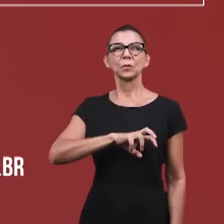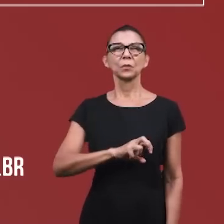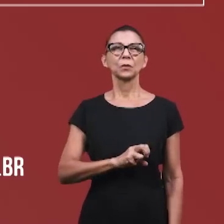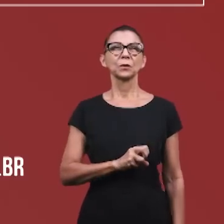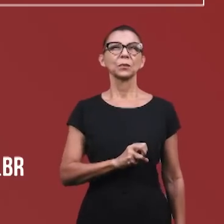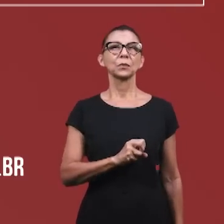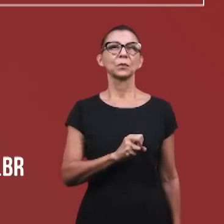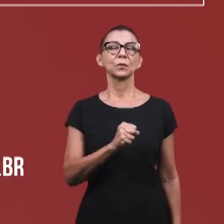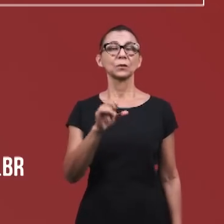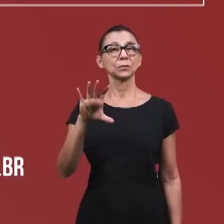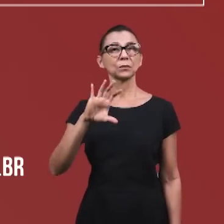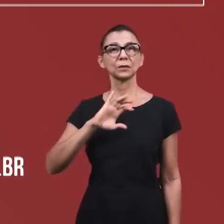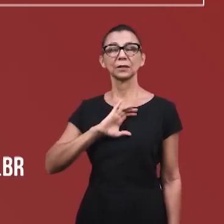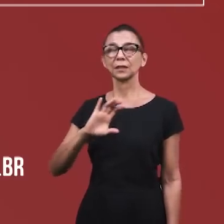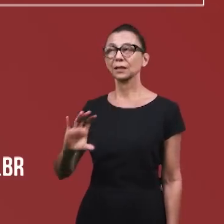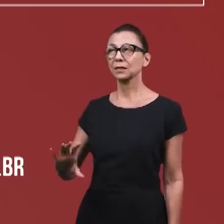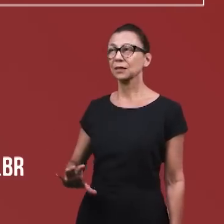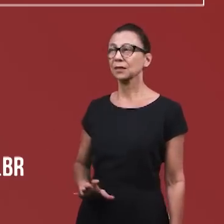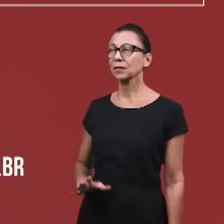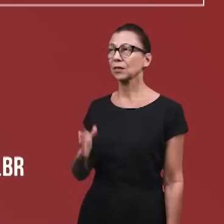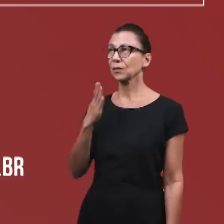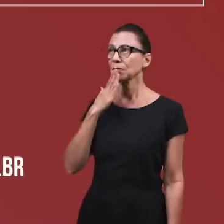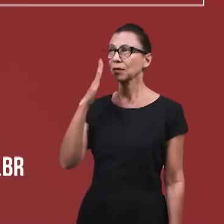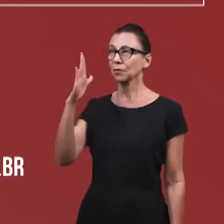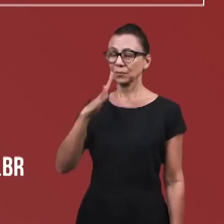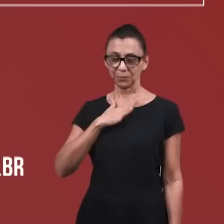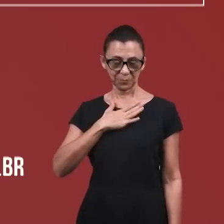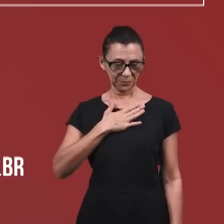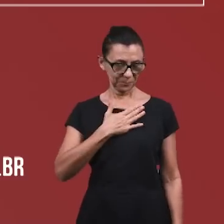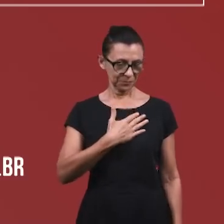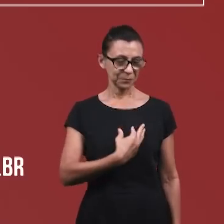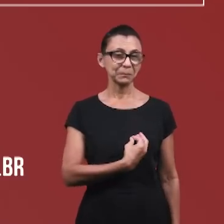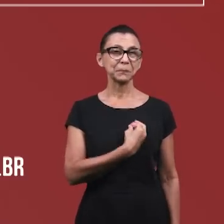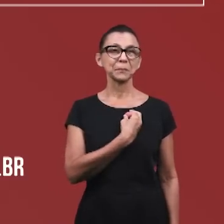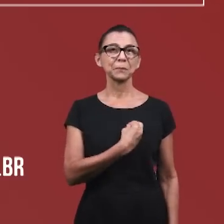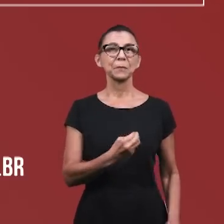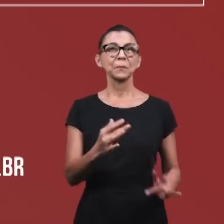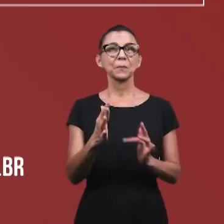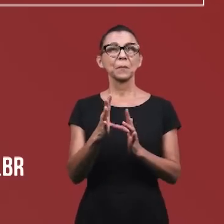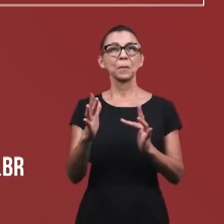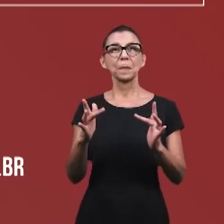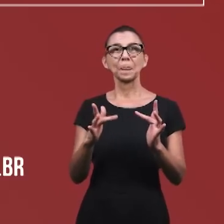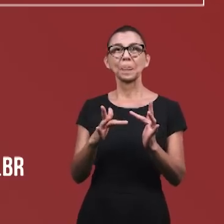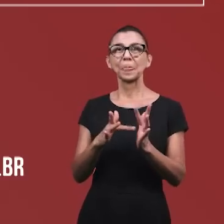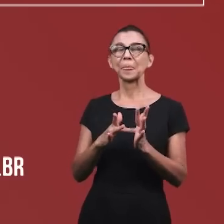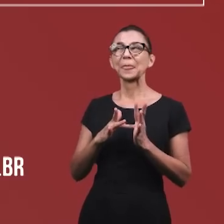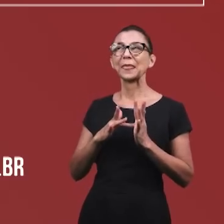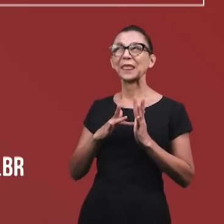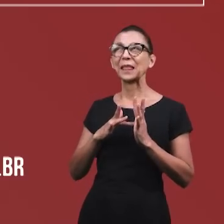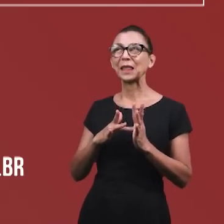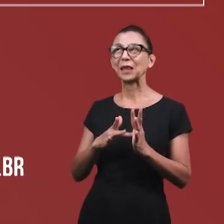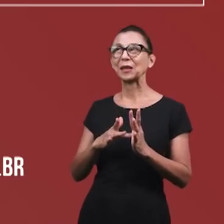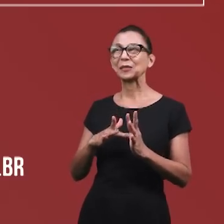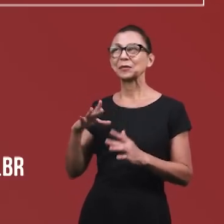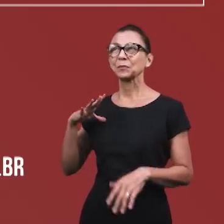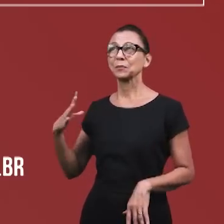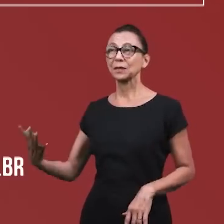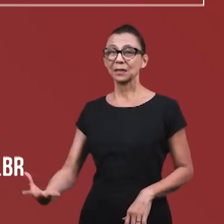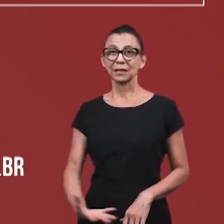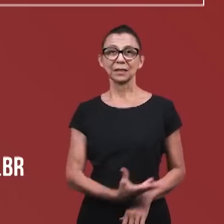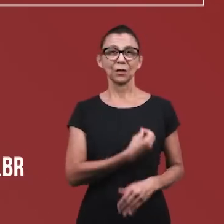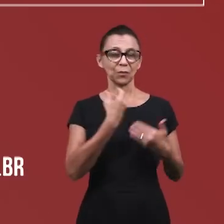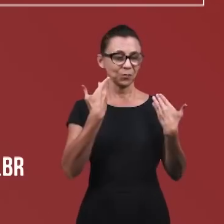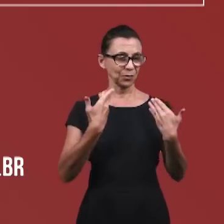que Cristo tem por mim. Jesus achou-me,